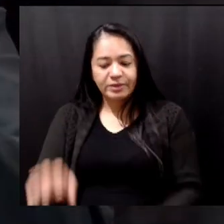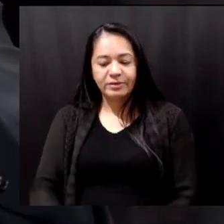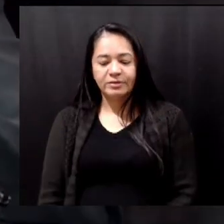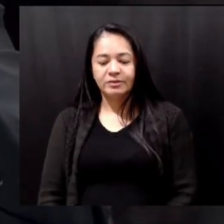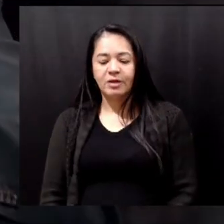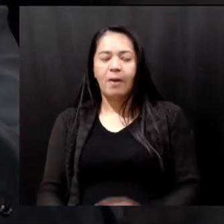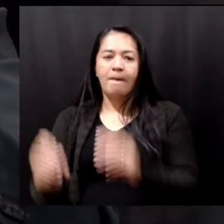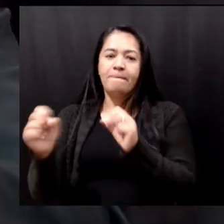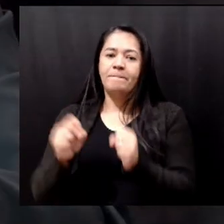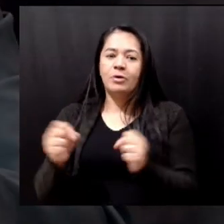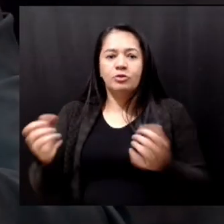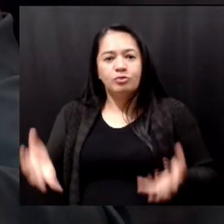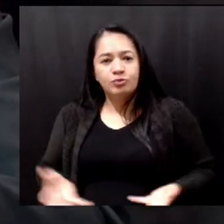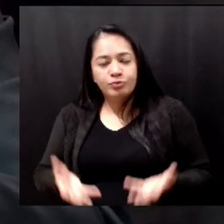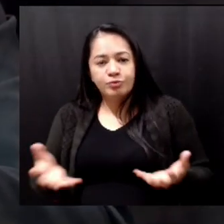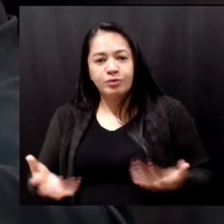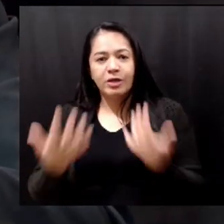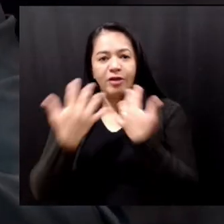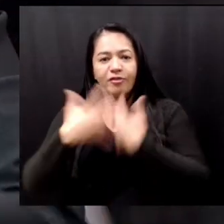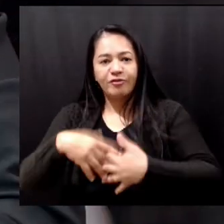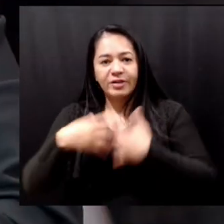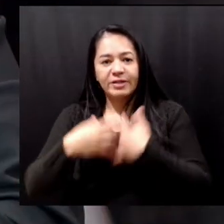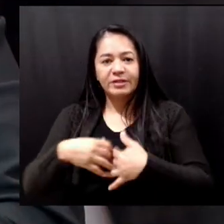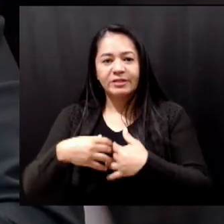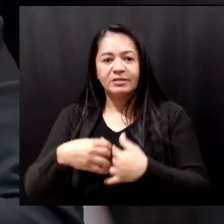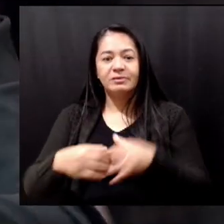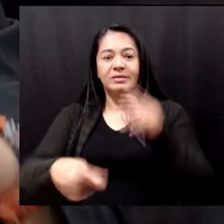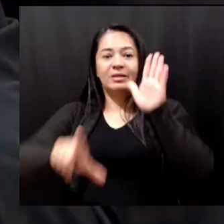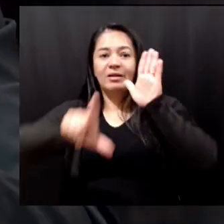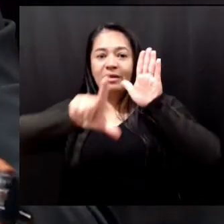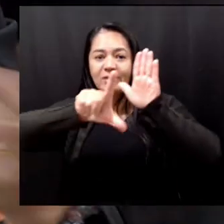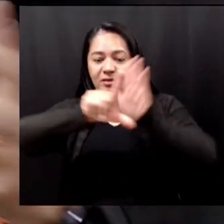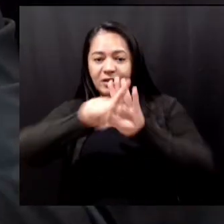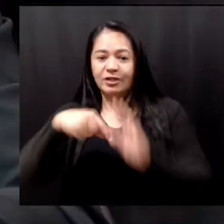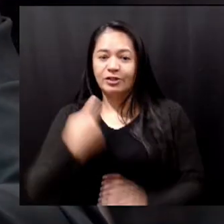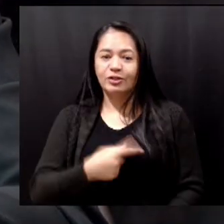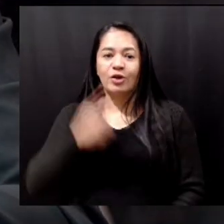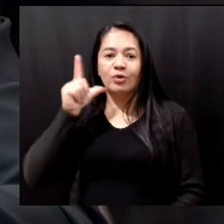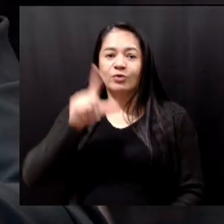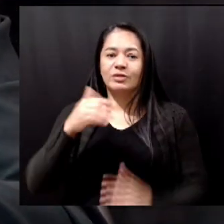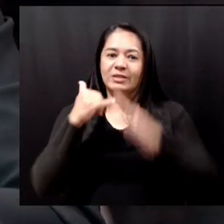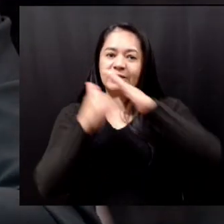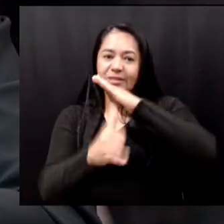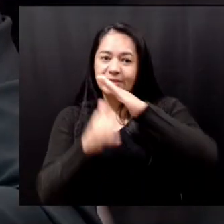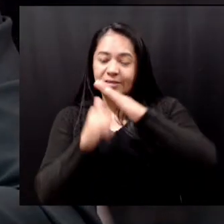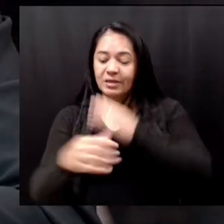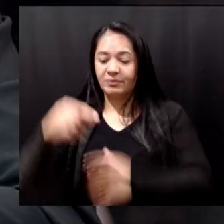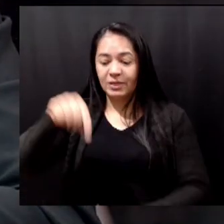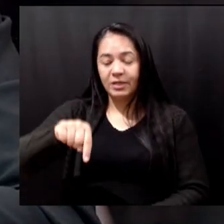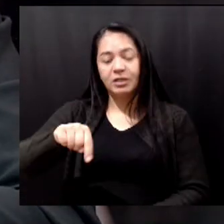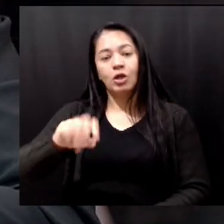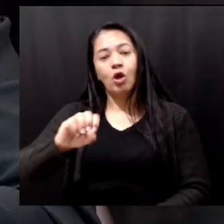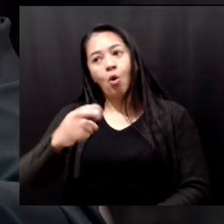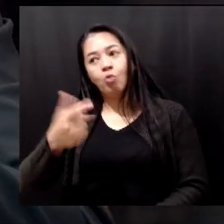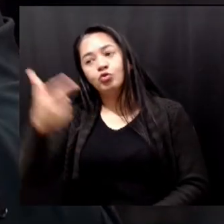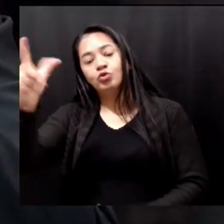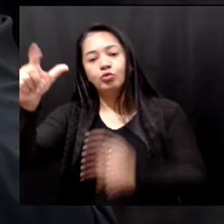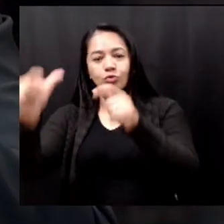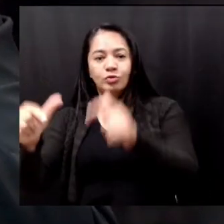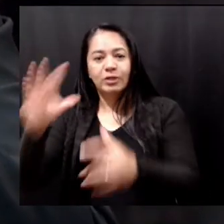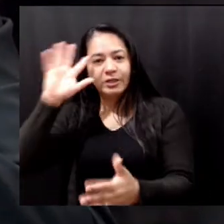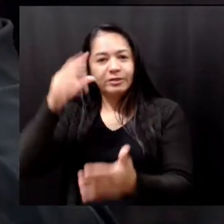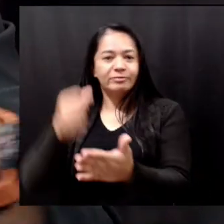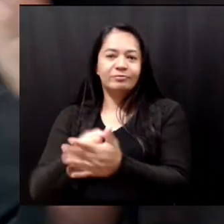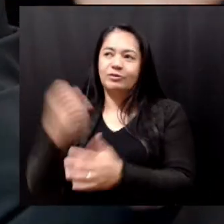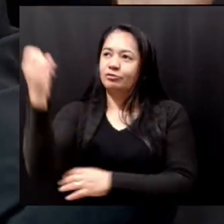fomentos e flexibilidades nas leis para a gente trazer startups daqui ou de fora para criar soluções de semáforos inteligentes. Olha